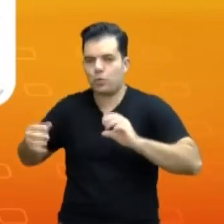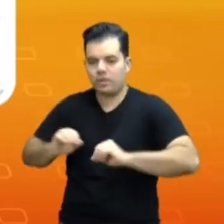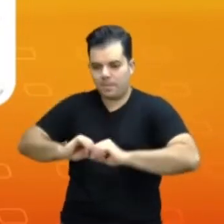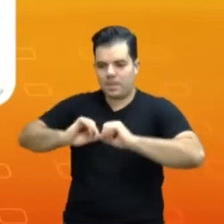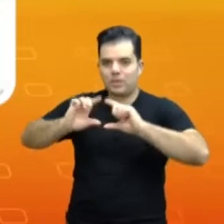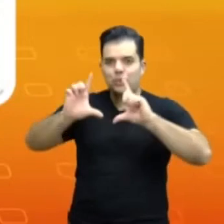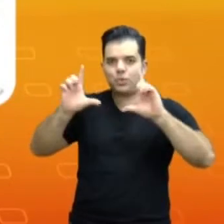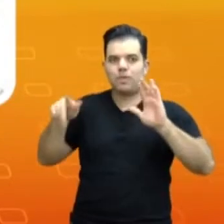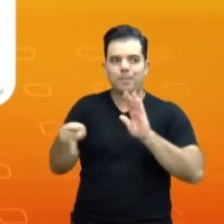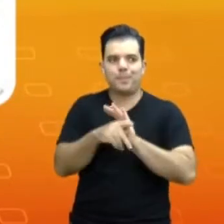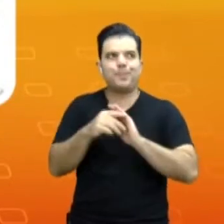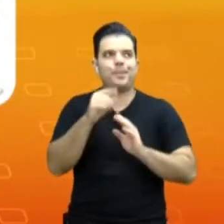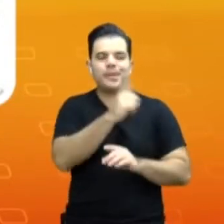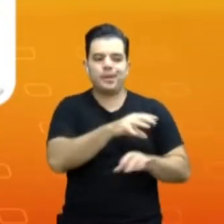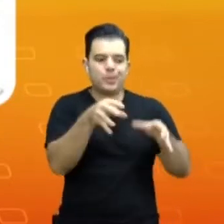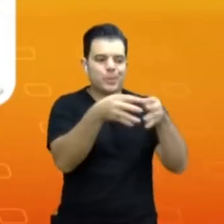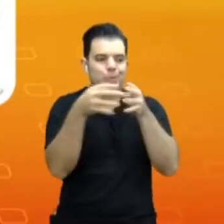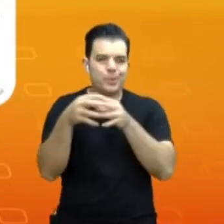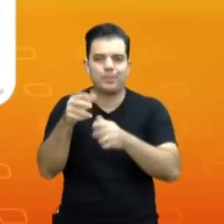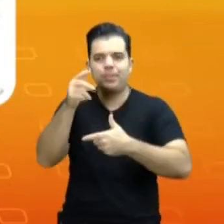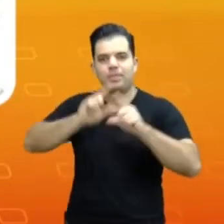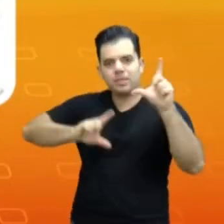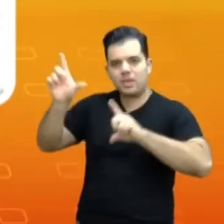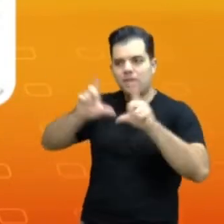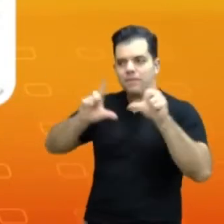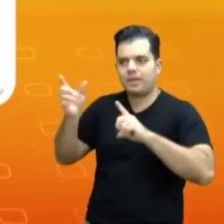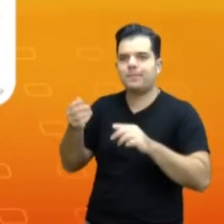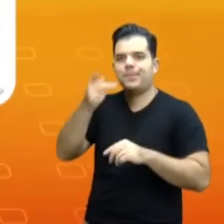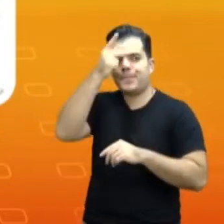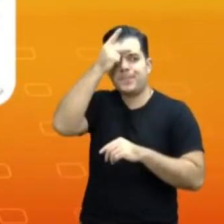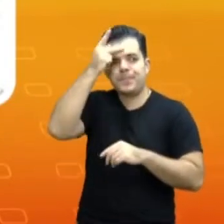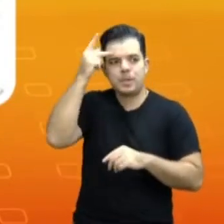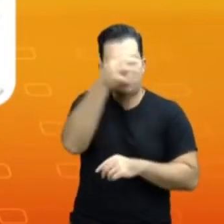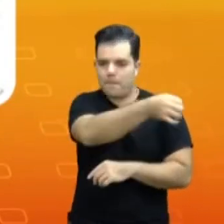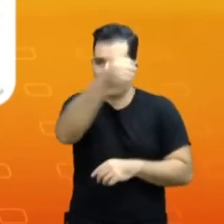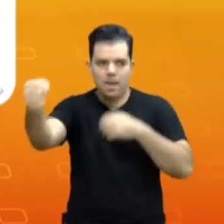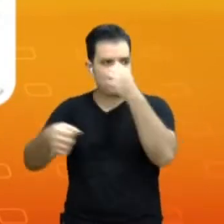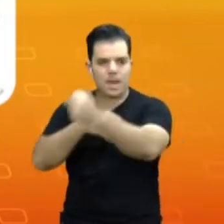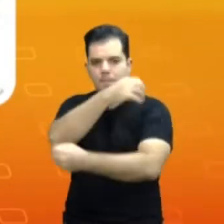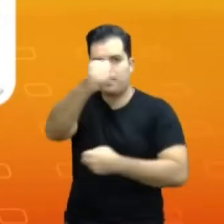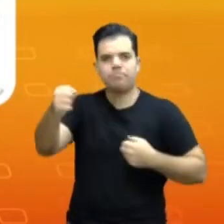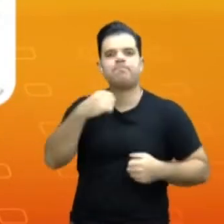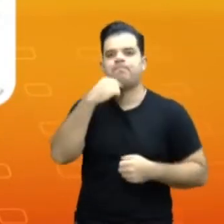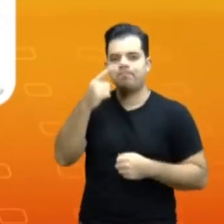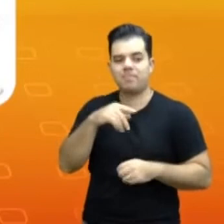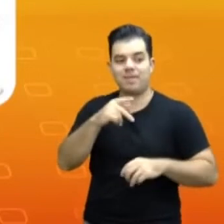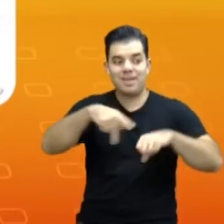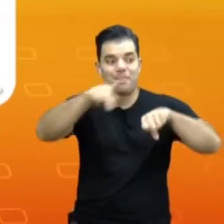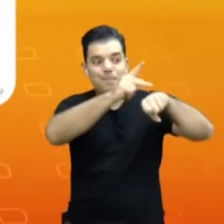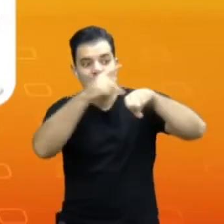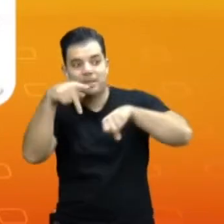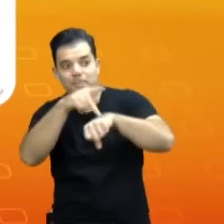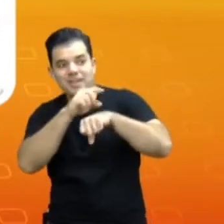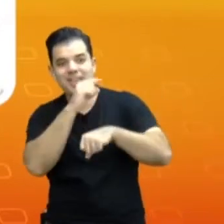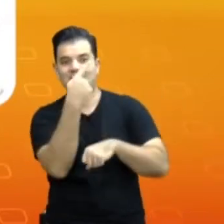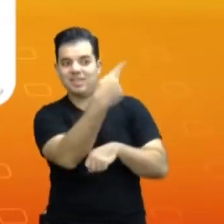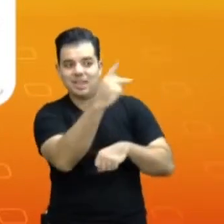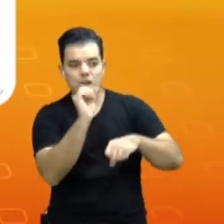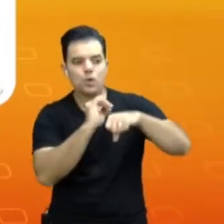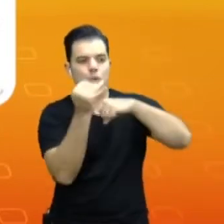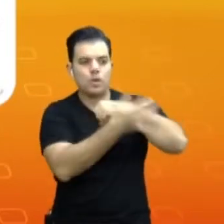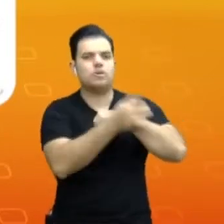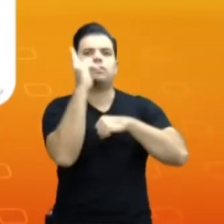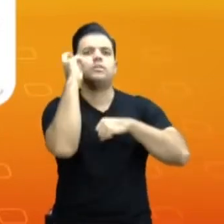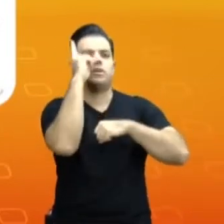né, algumas emissoras não conseguiriam enviar pessoas, lembrando que havia países em que a quarentena era ainda mais complicada, né,